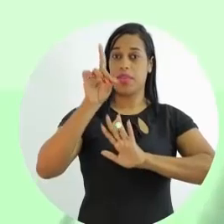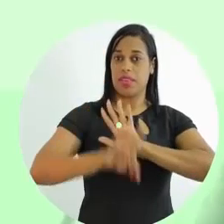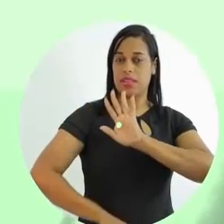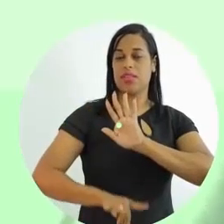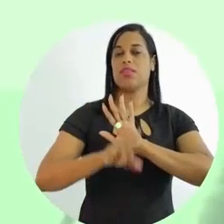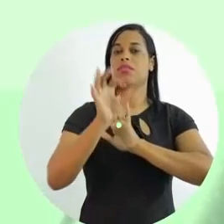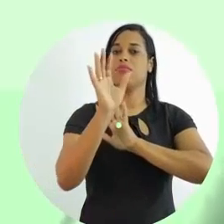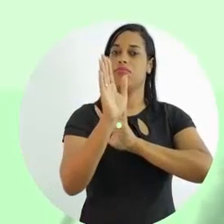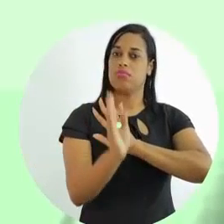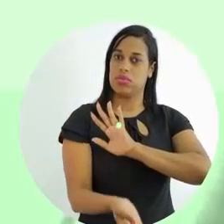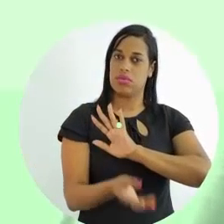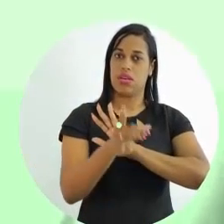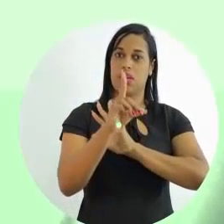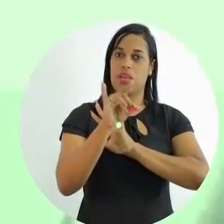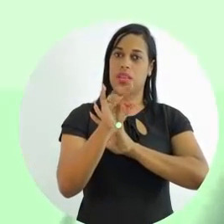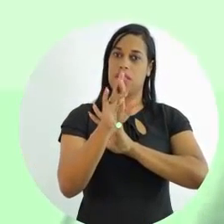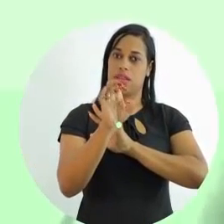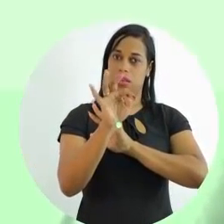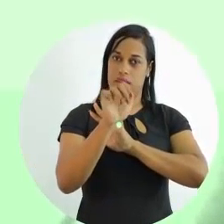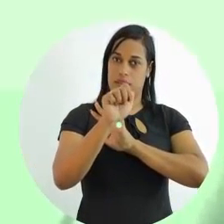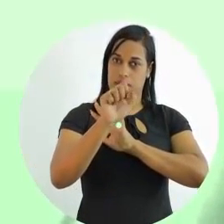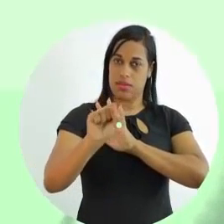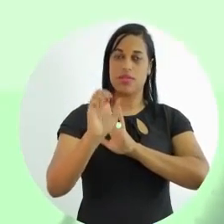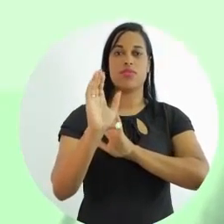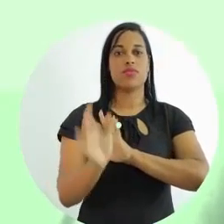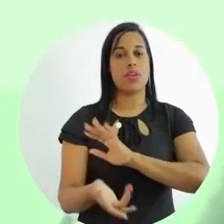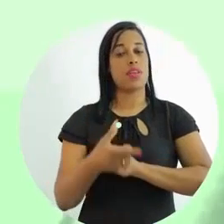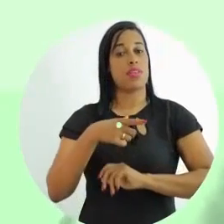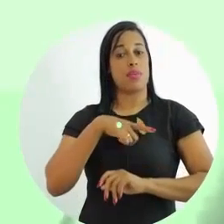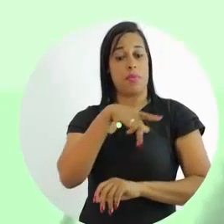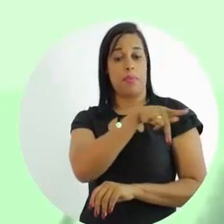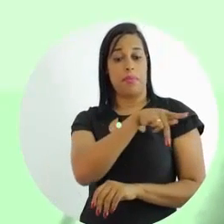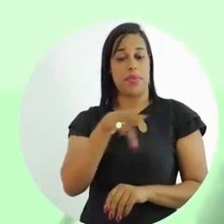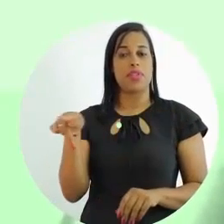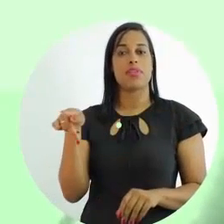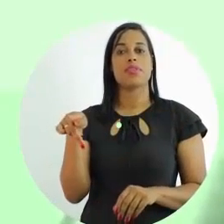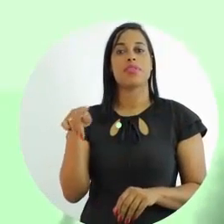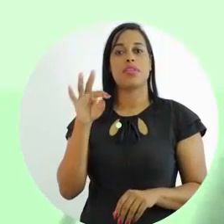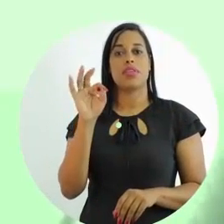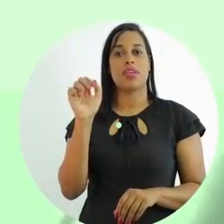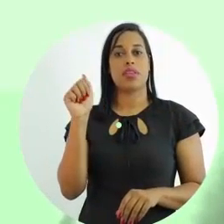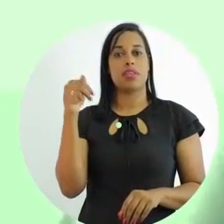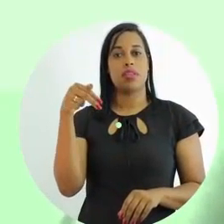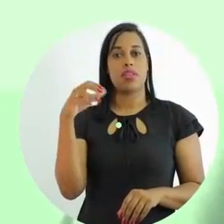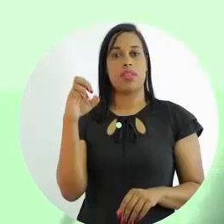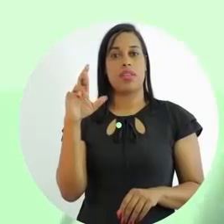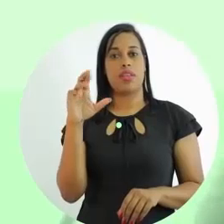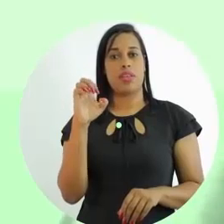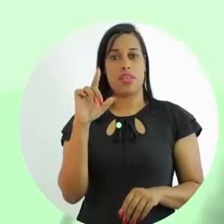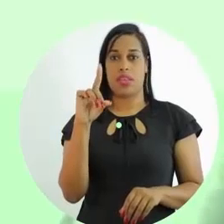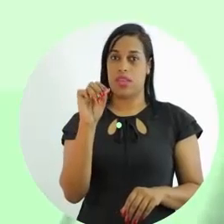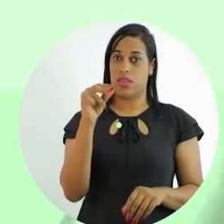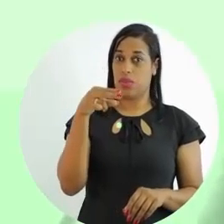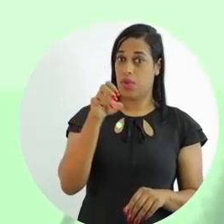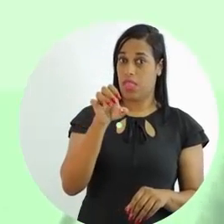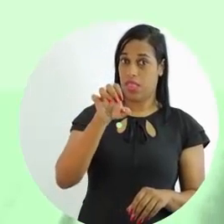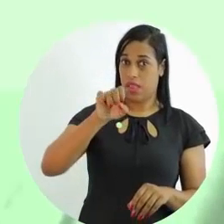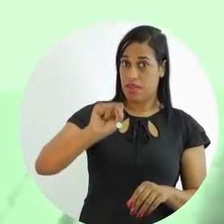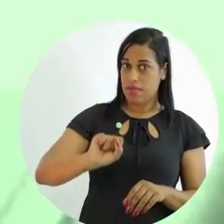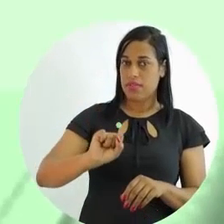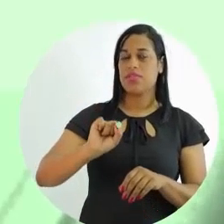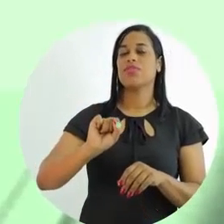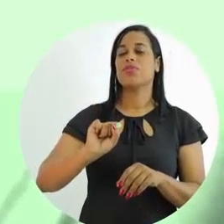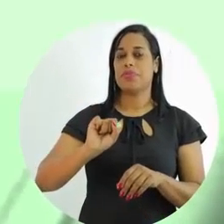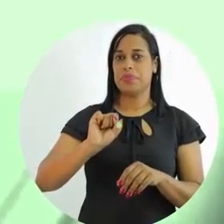direta e já em 85 a gente tem um presidente eleito, Tancredo Neves, não de forma direta, mas